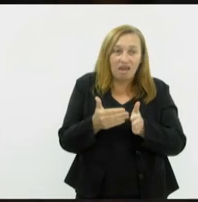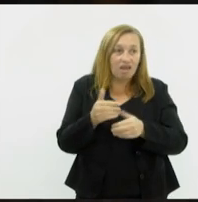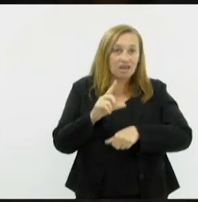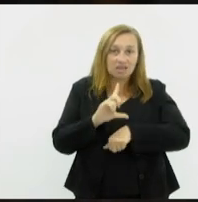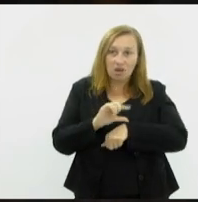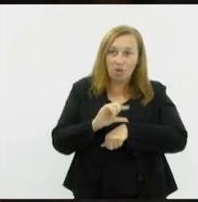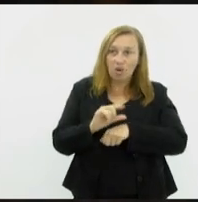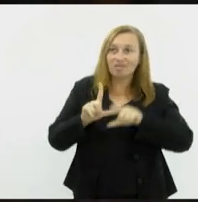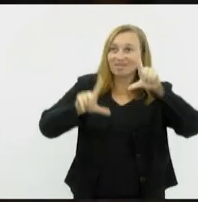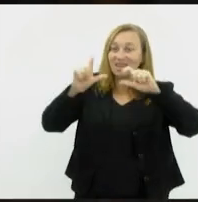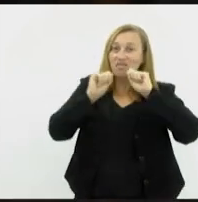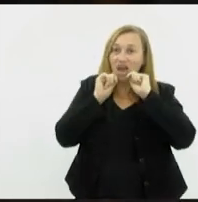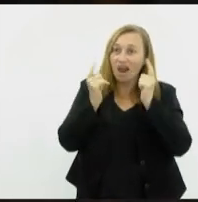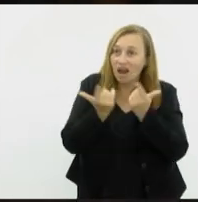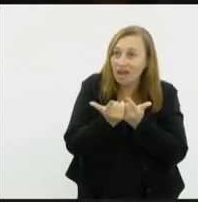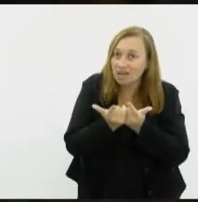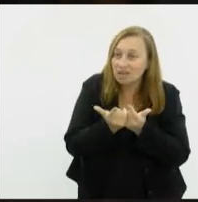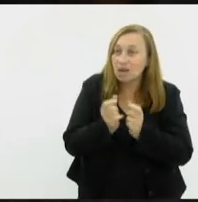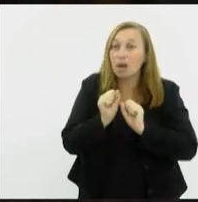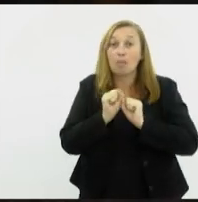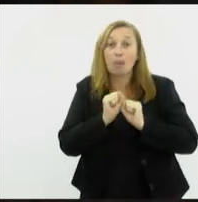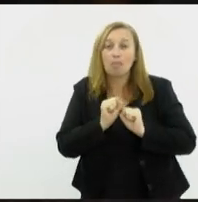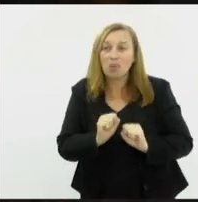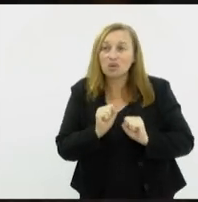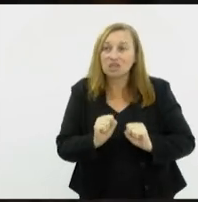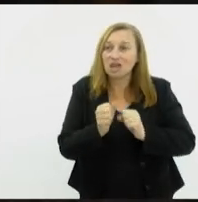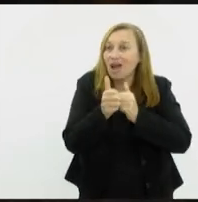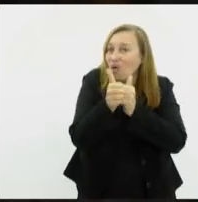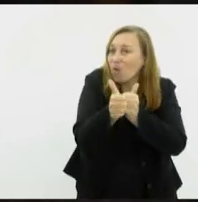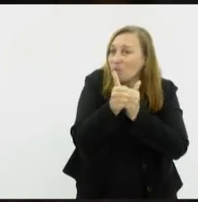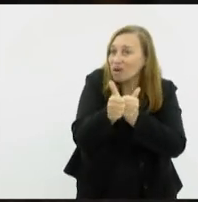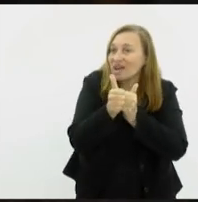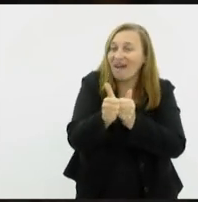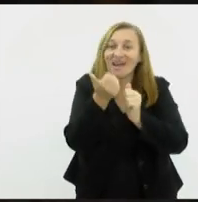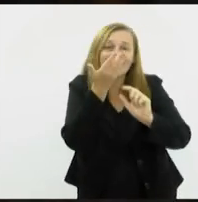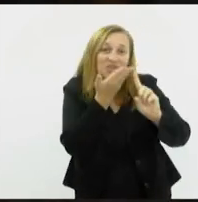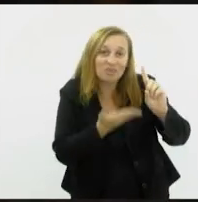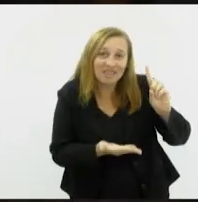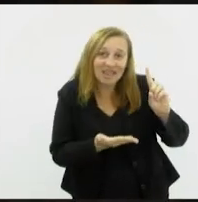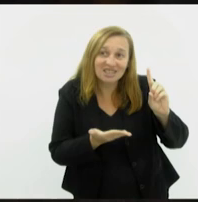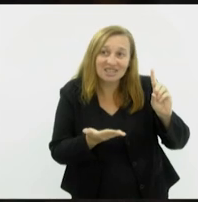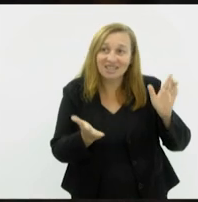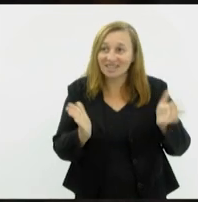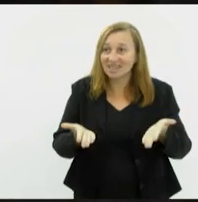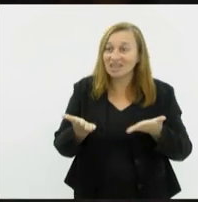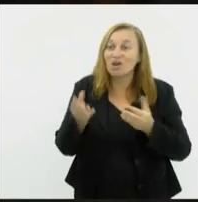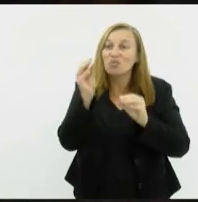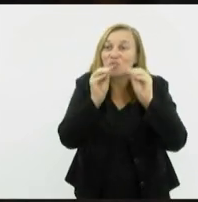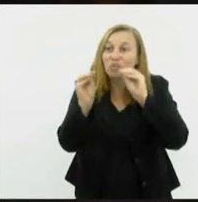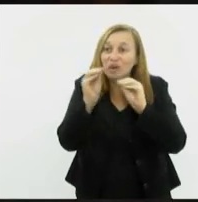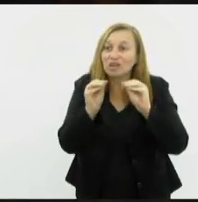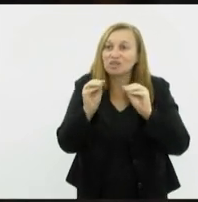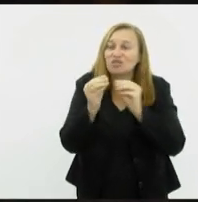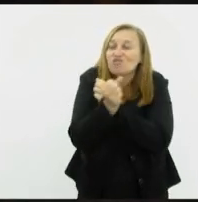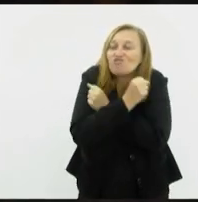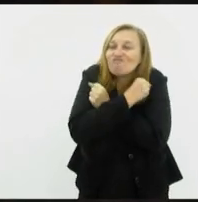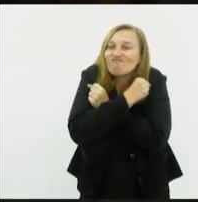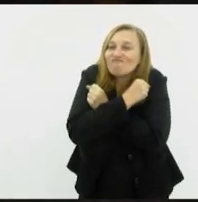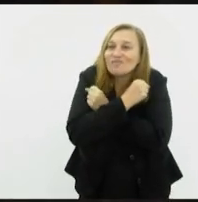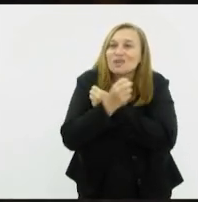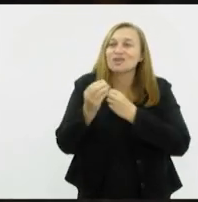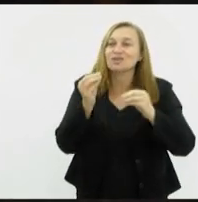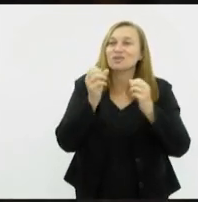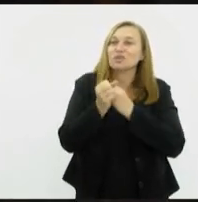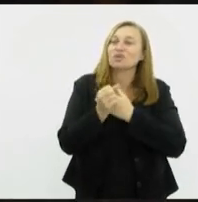hora na TV Alerge para poder acompanhar essa homenagem aqui. Queria mandar um beijo bem forte no